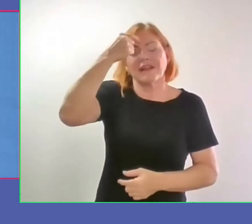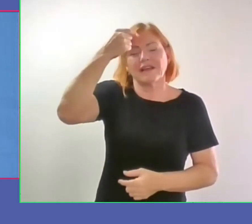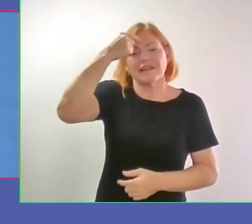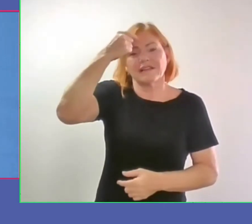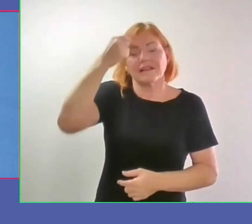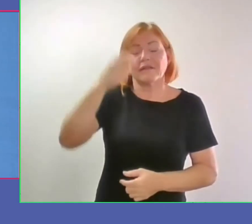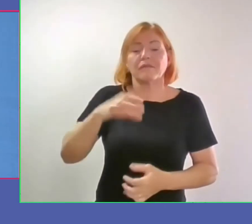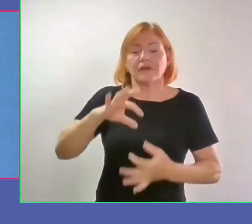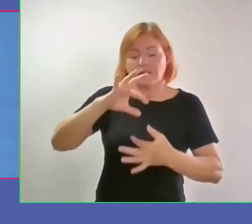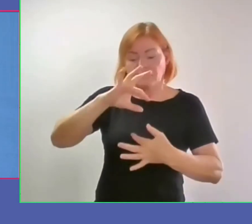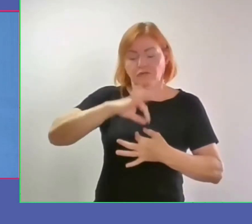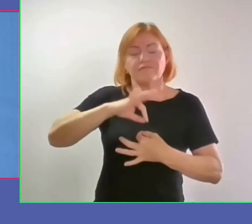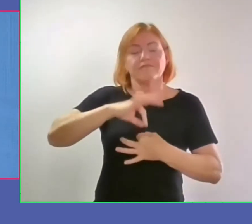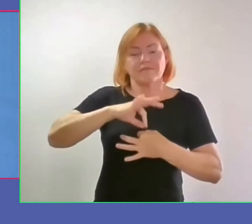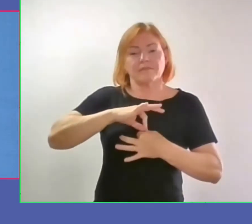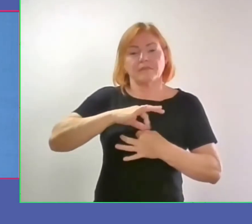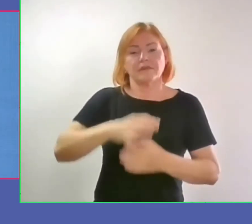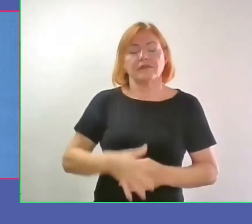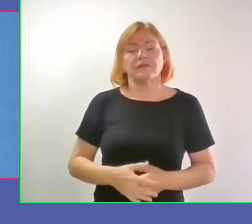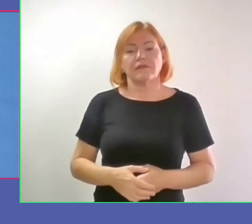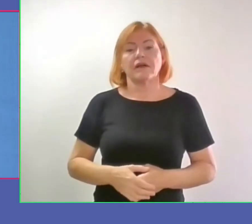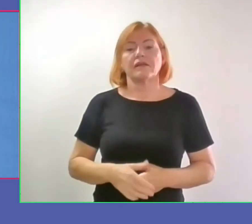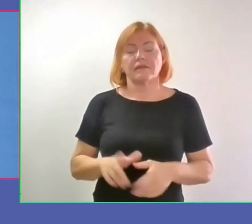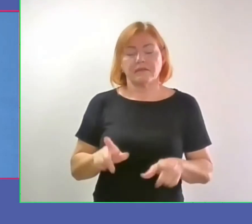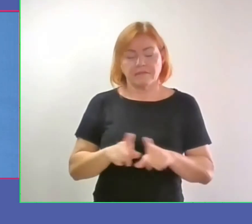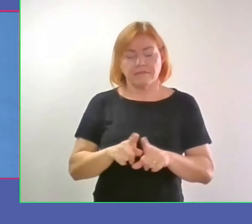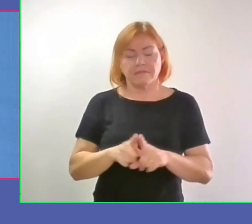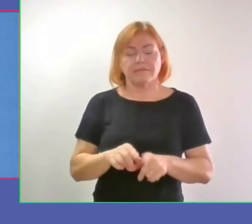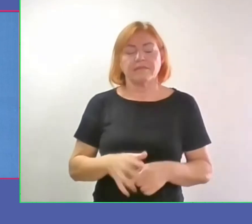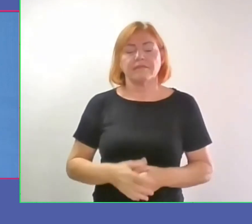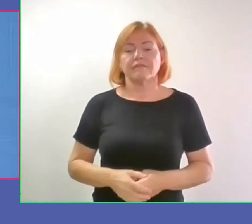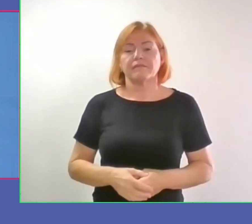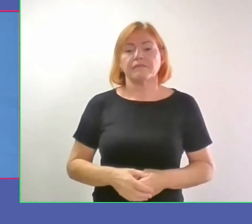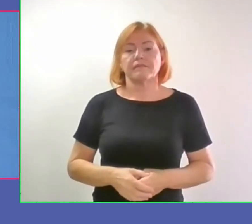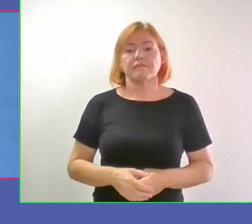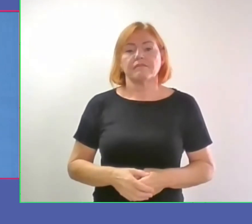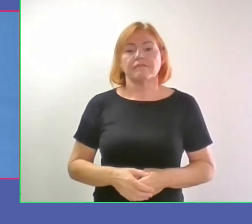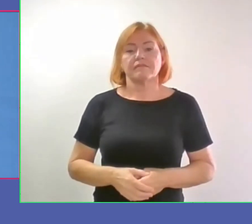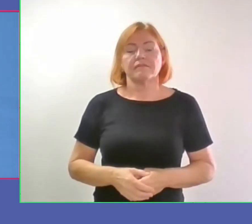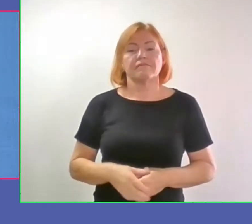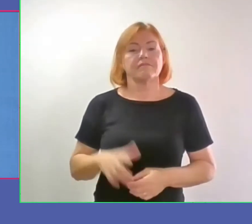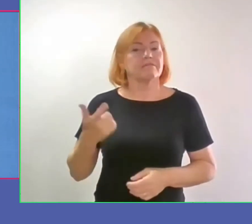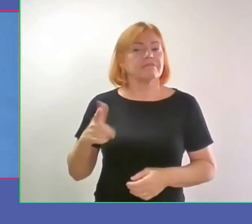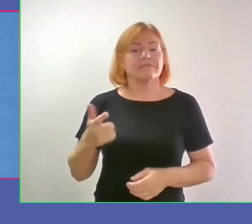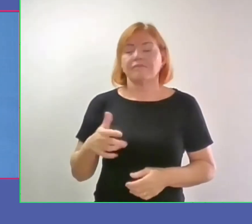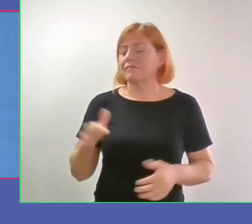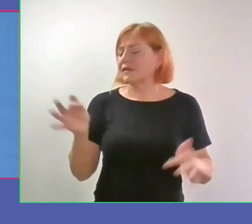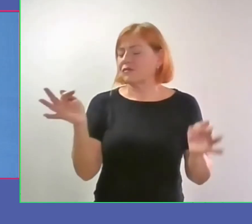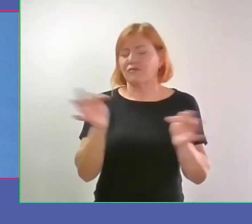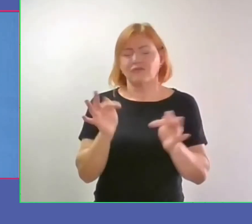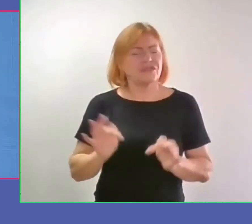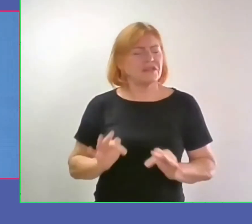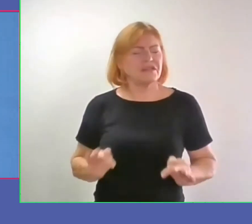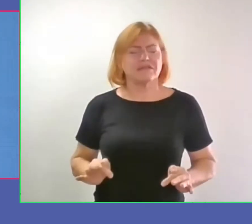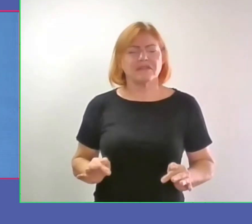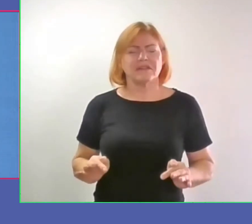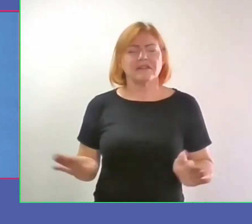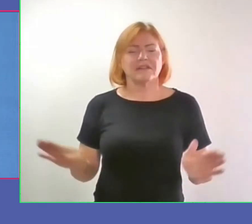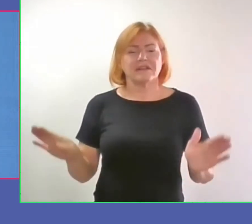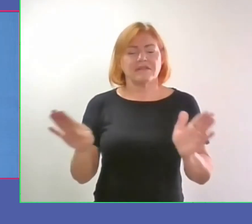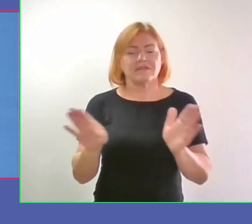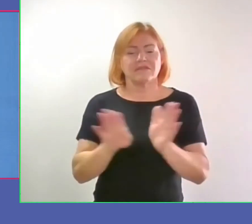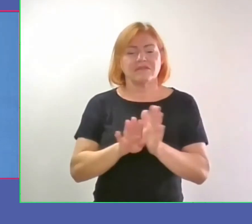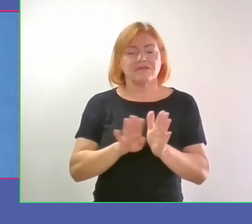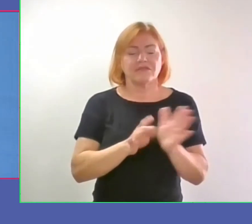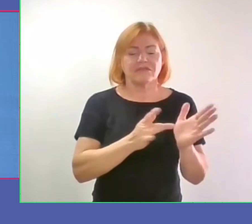Não havia, quando Jesus chegou aqui na terra, não havia felicidade, não havia alegria, não